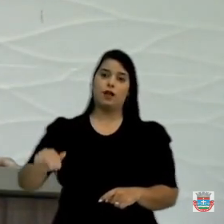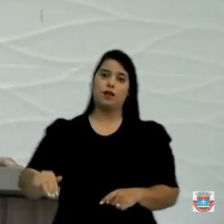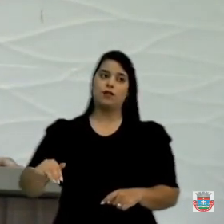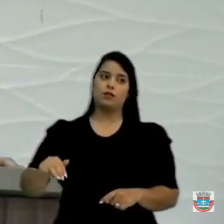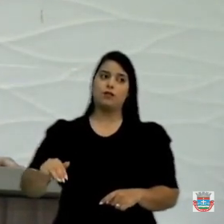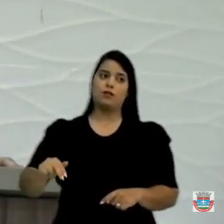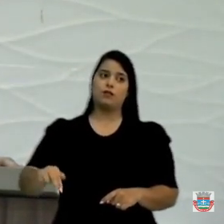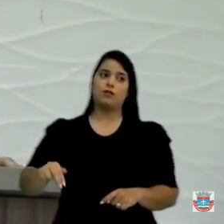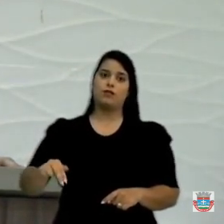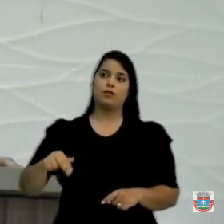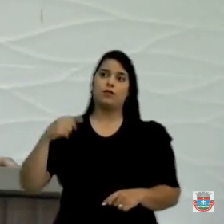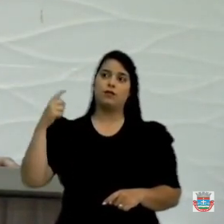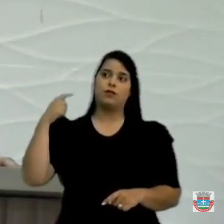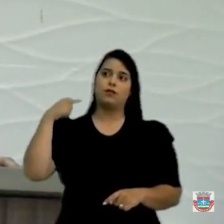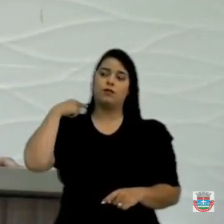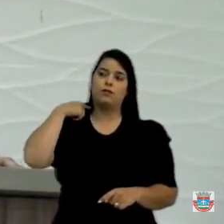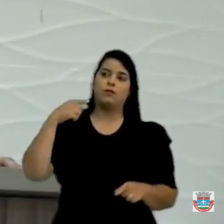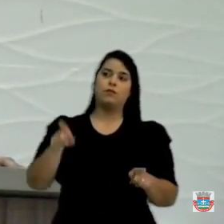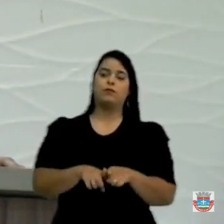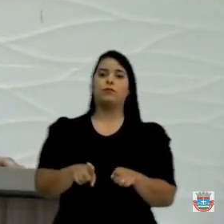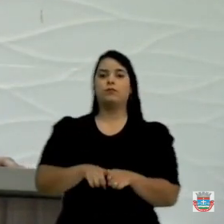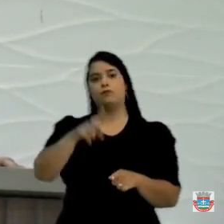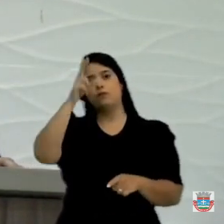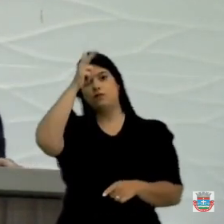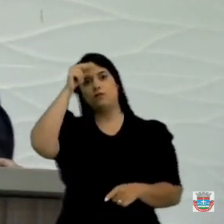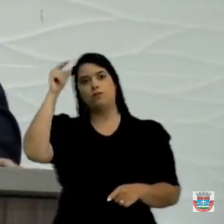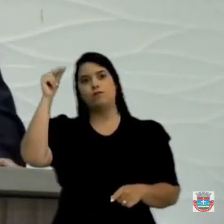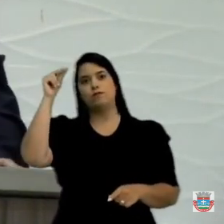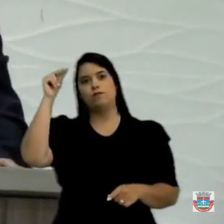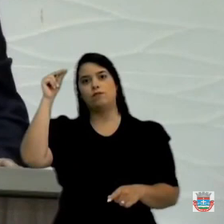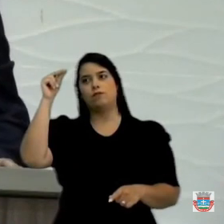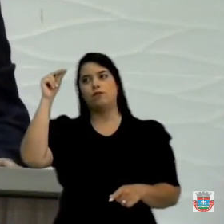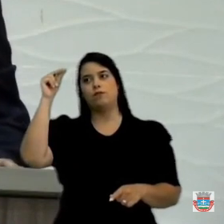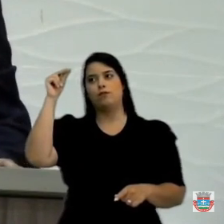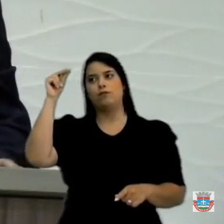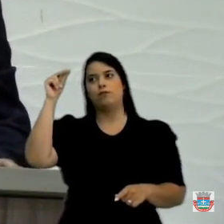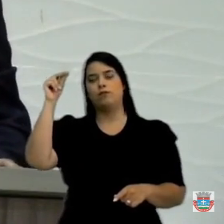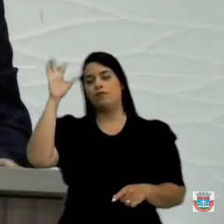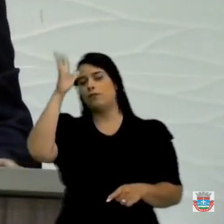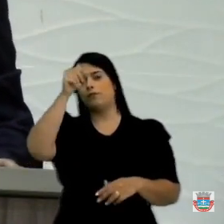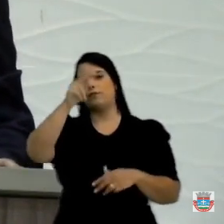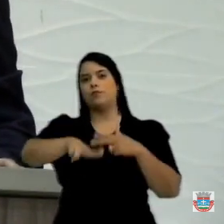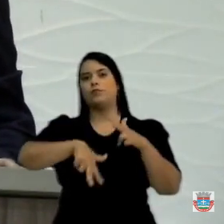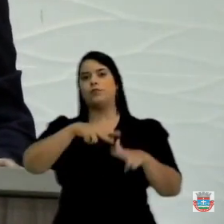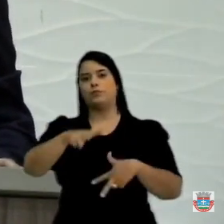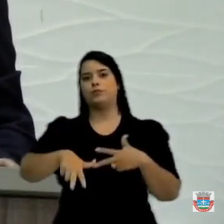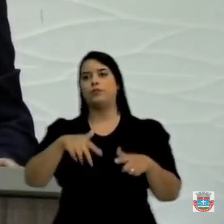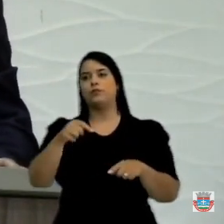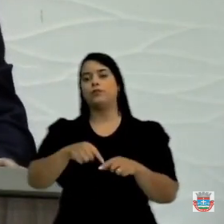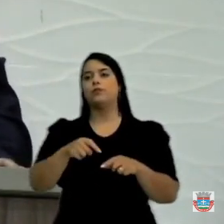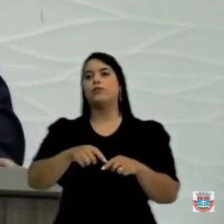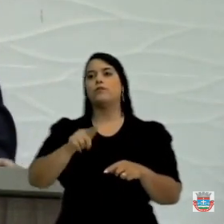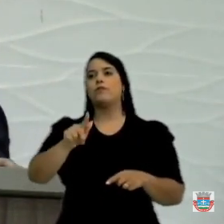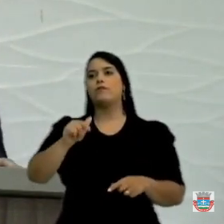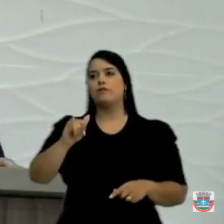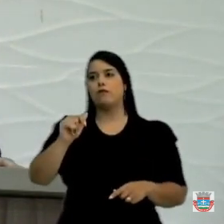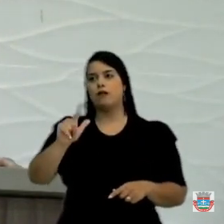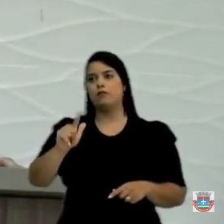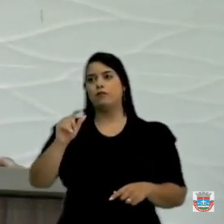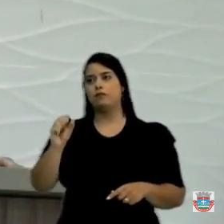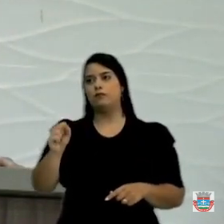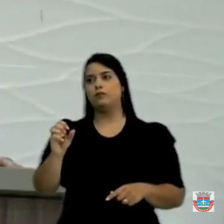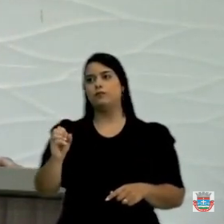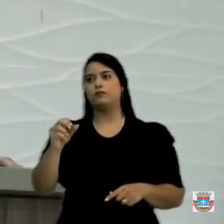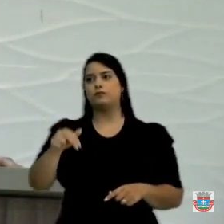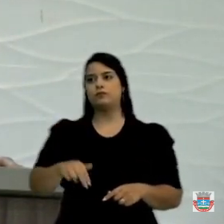prefeito de São Bento do Una para trazer o doutor Gilson para São Bento do Una. Então, colega João Medeiro, que vem